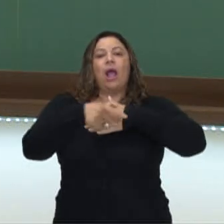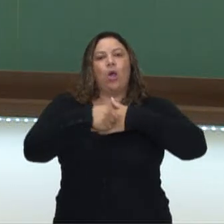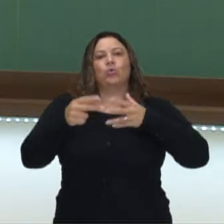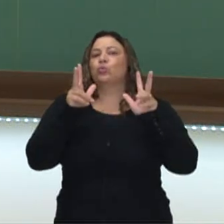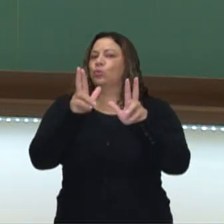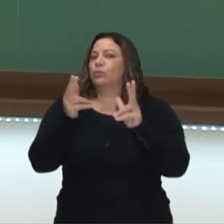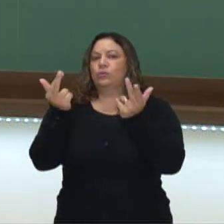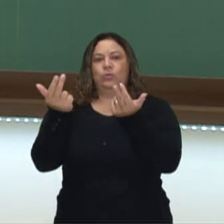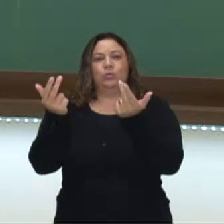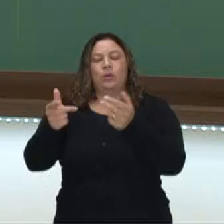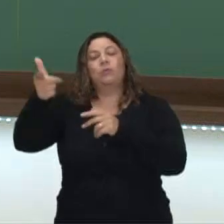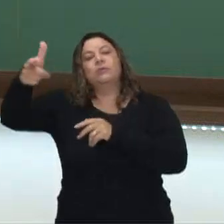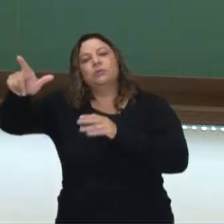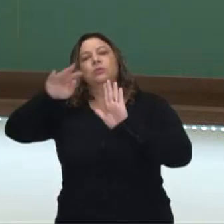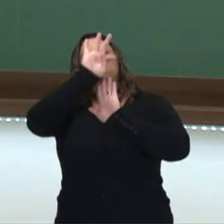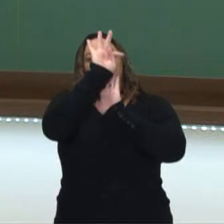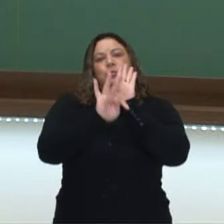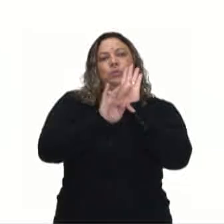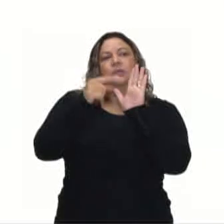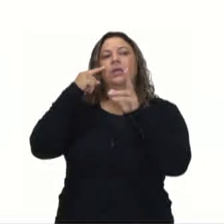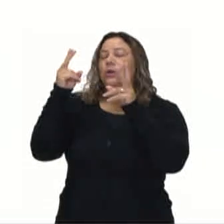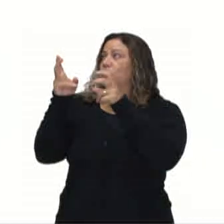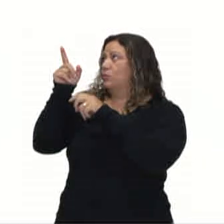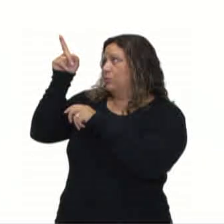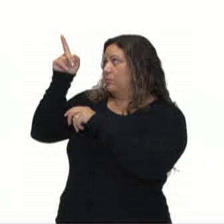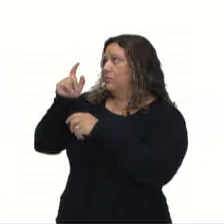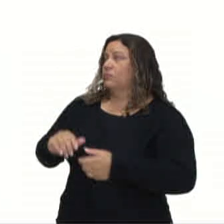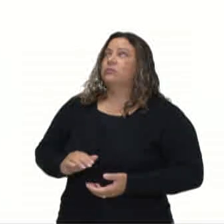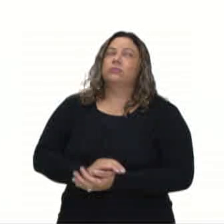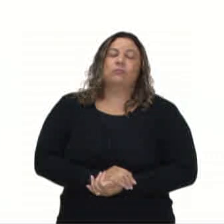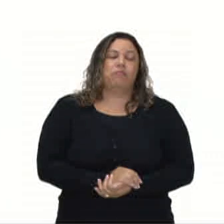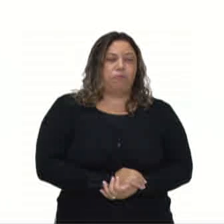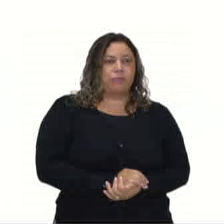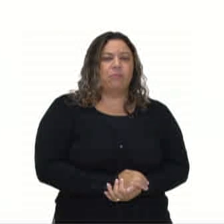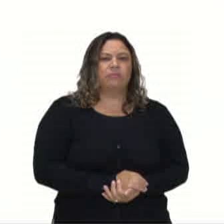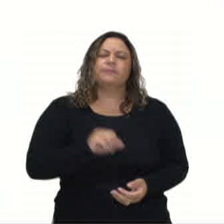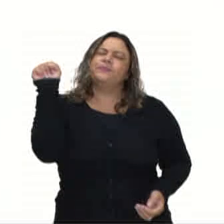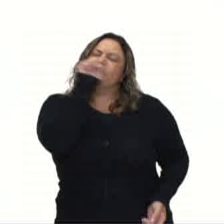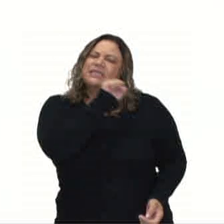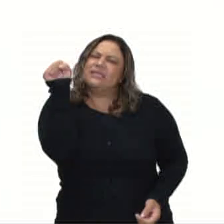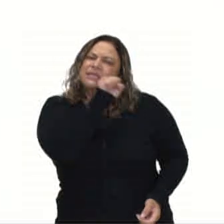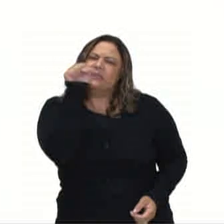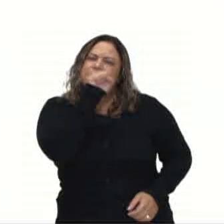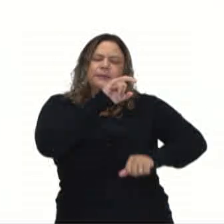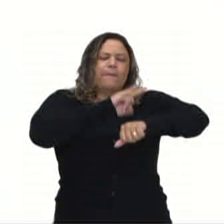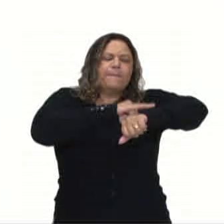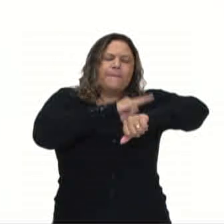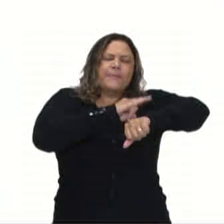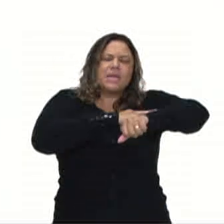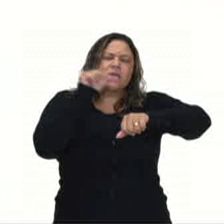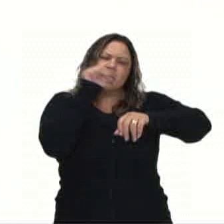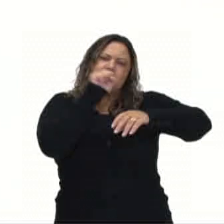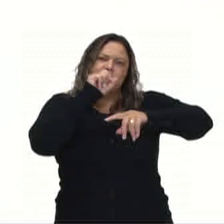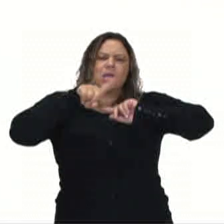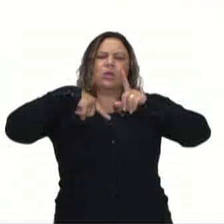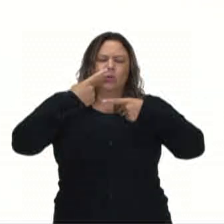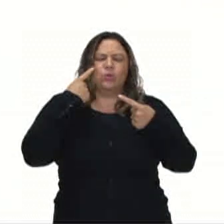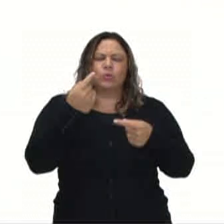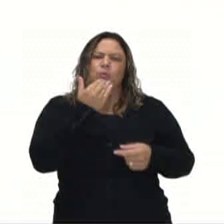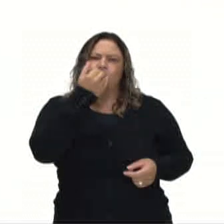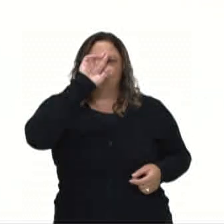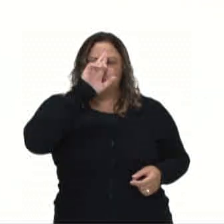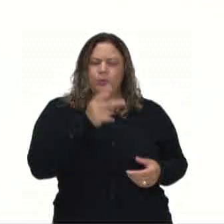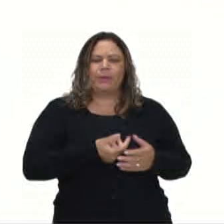texto. Leiam comigo, por favor. Eu estava escovando os dentes no banheiro do Sesc, depois do almoço e antes de